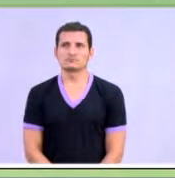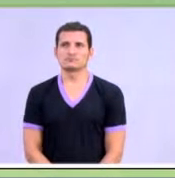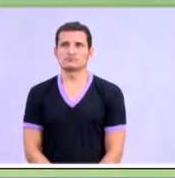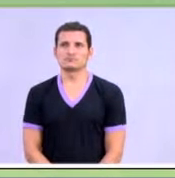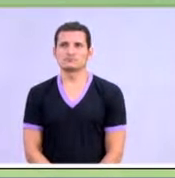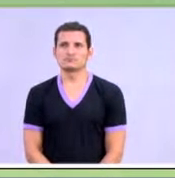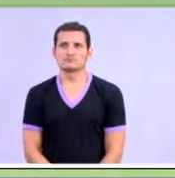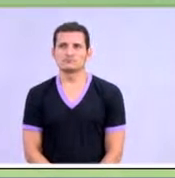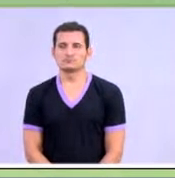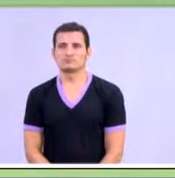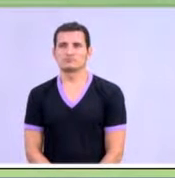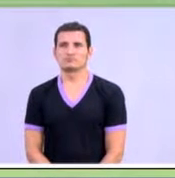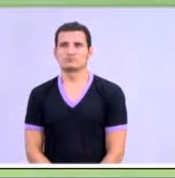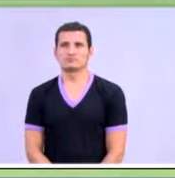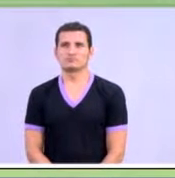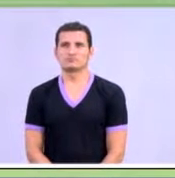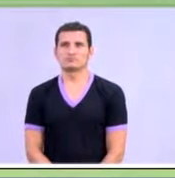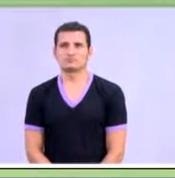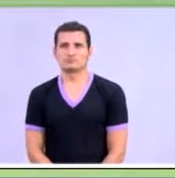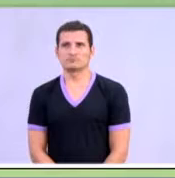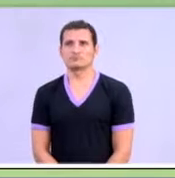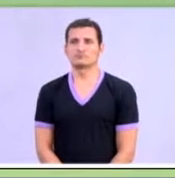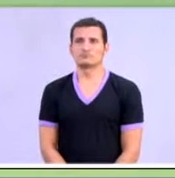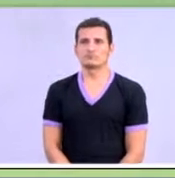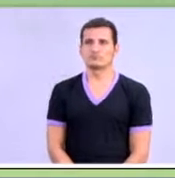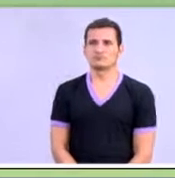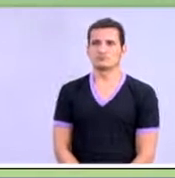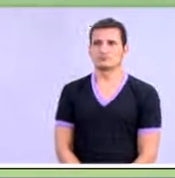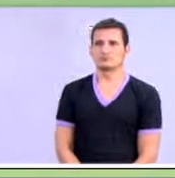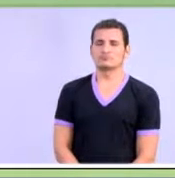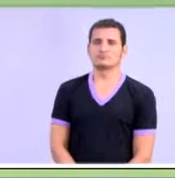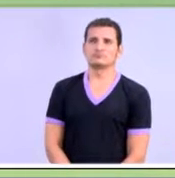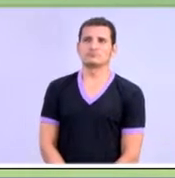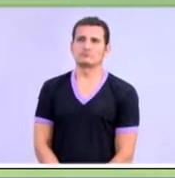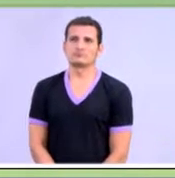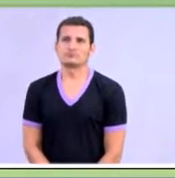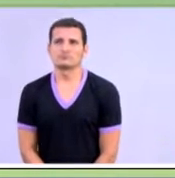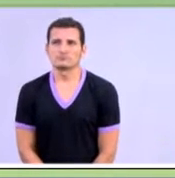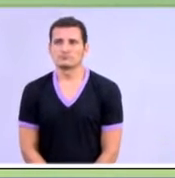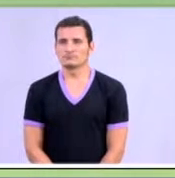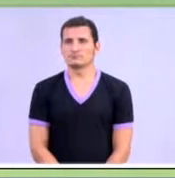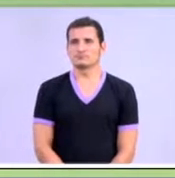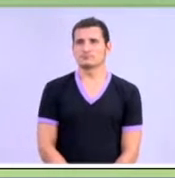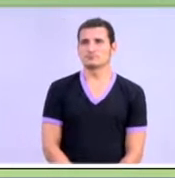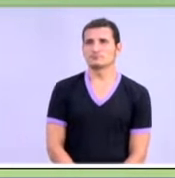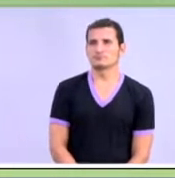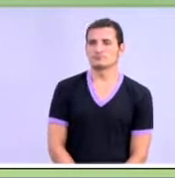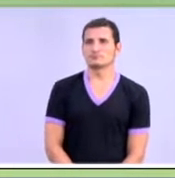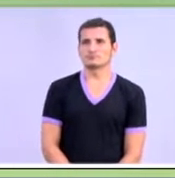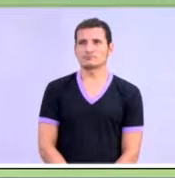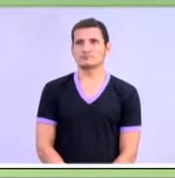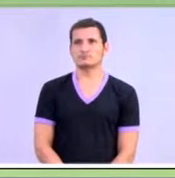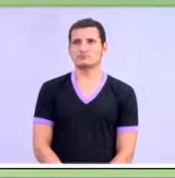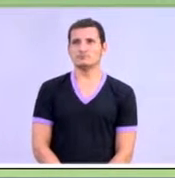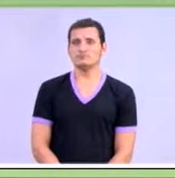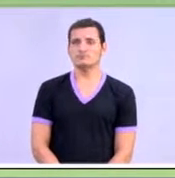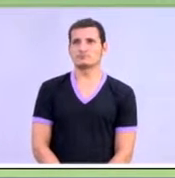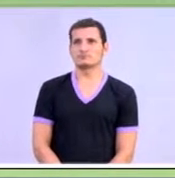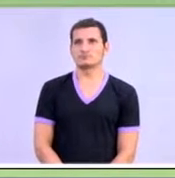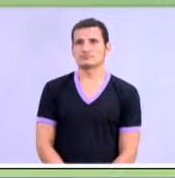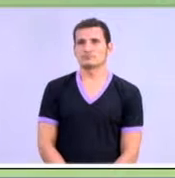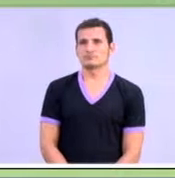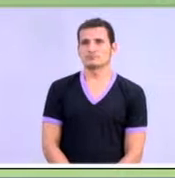o get, ele é público, tem o mesmo tipo de atributo. Se o número é inteiro, o get número também vai ser inteiro. Se o número fosse